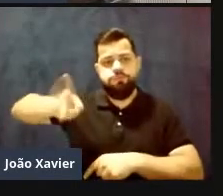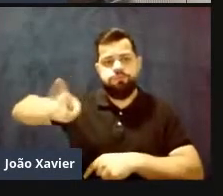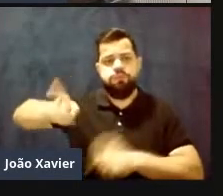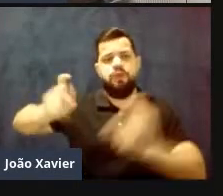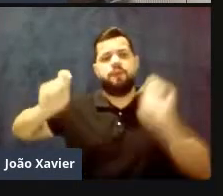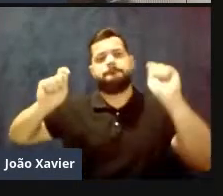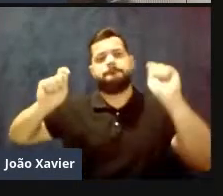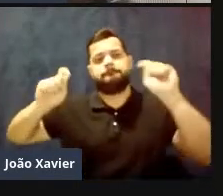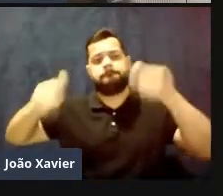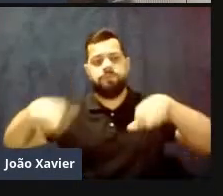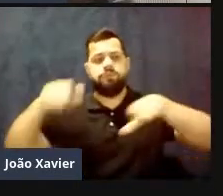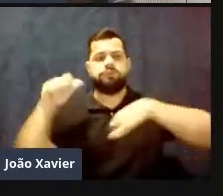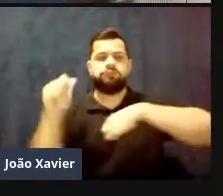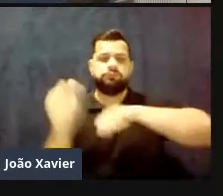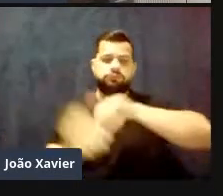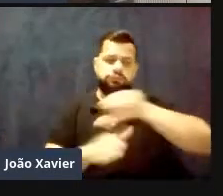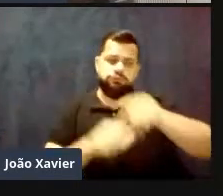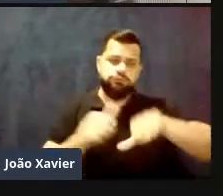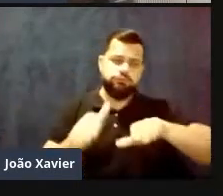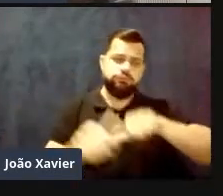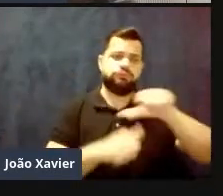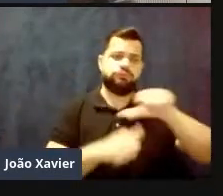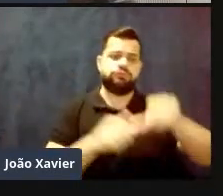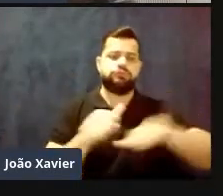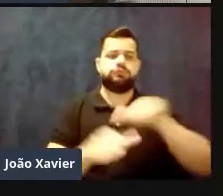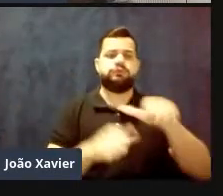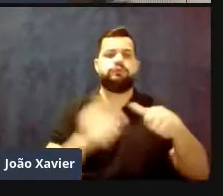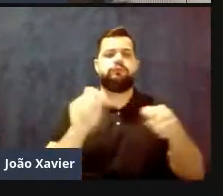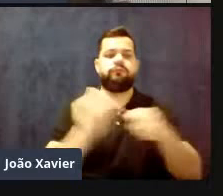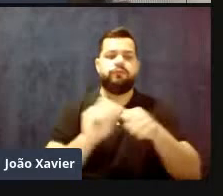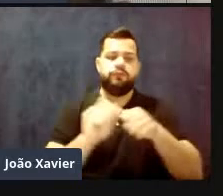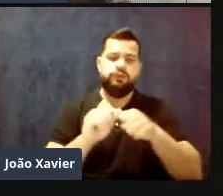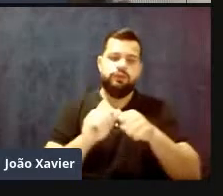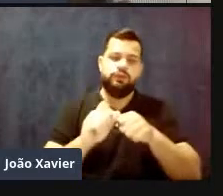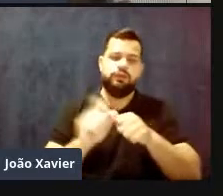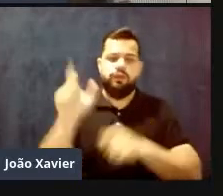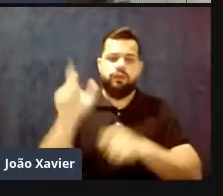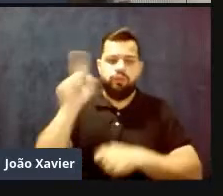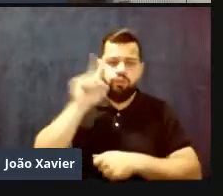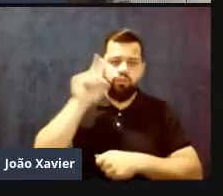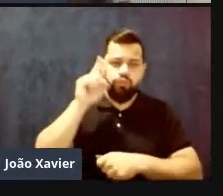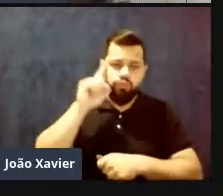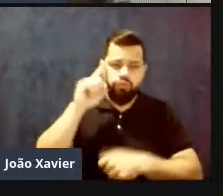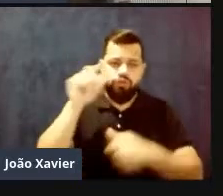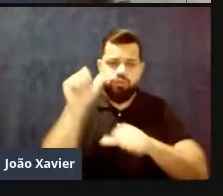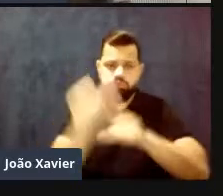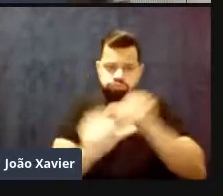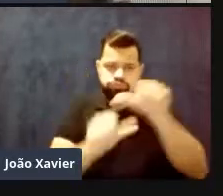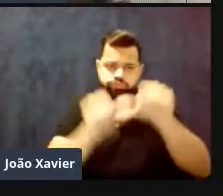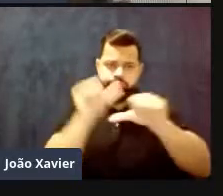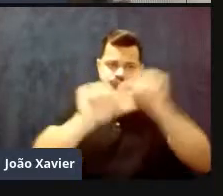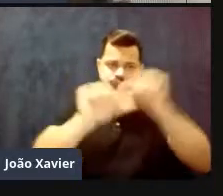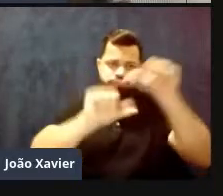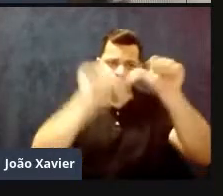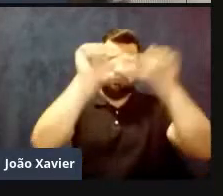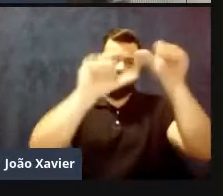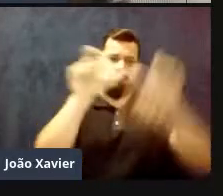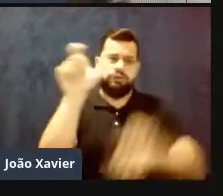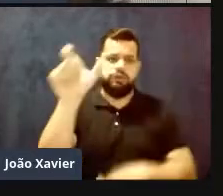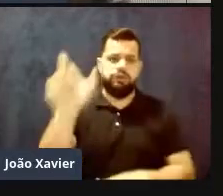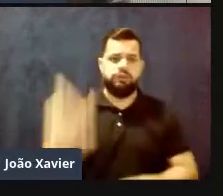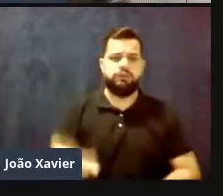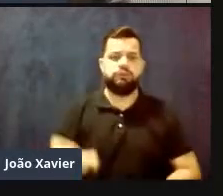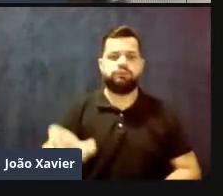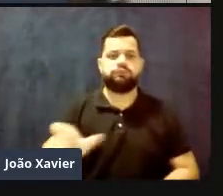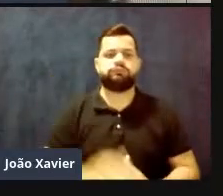clínica do paciente e fazer, então, a evolução diária e o monitoramento. Mas o que eu precisaria observar nesse